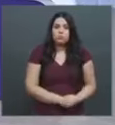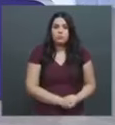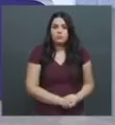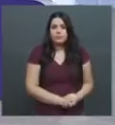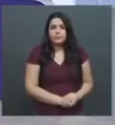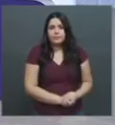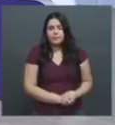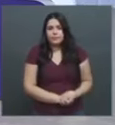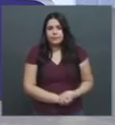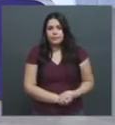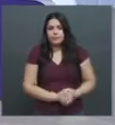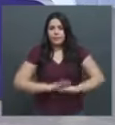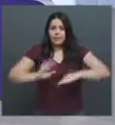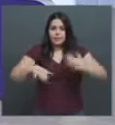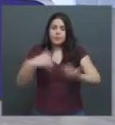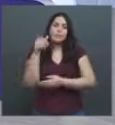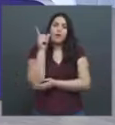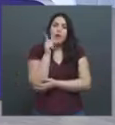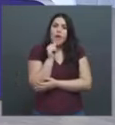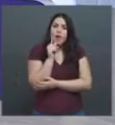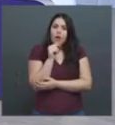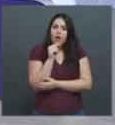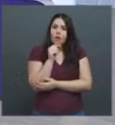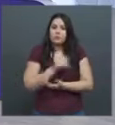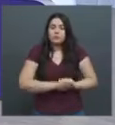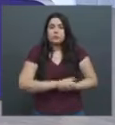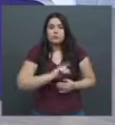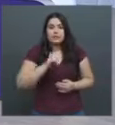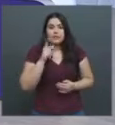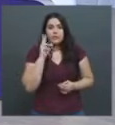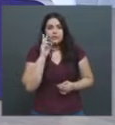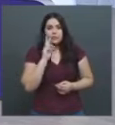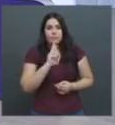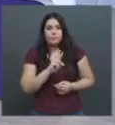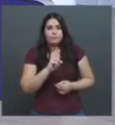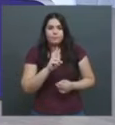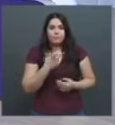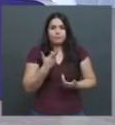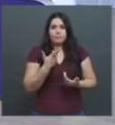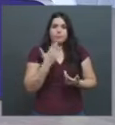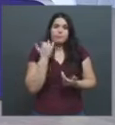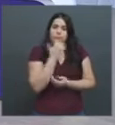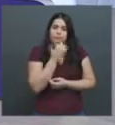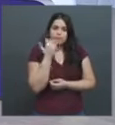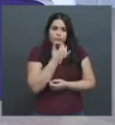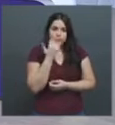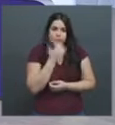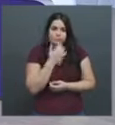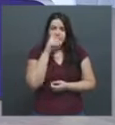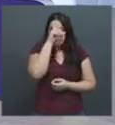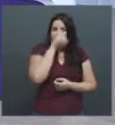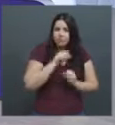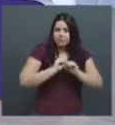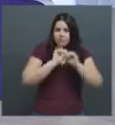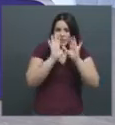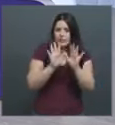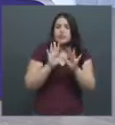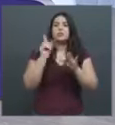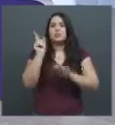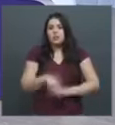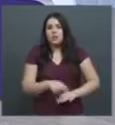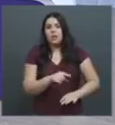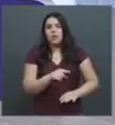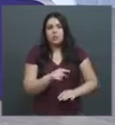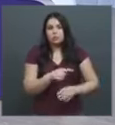essa questão, doutor, de beber água para poder então encontrar essa cor esperada, né, de um tom mais claro, é realmente